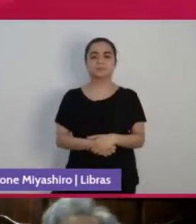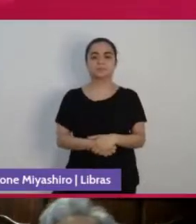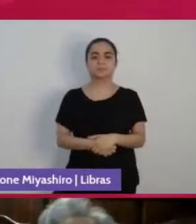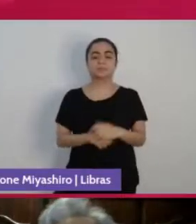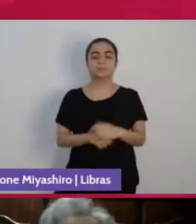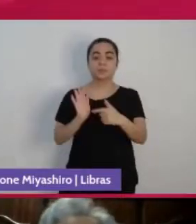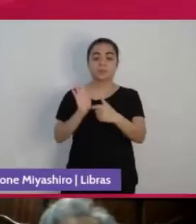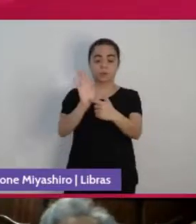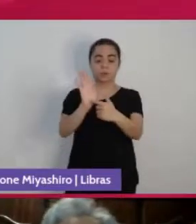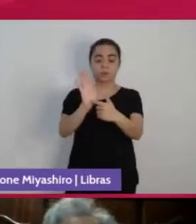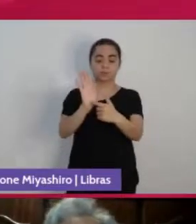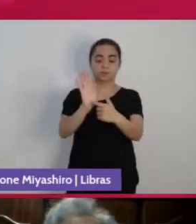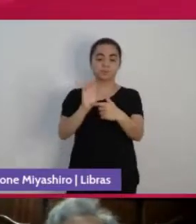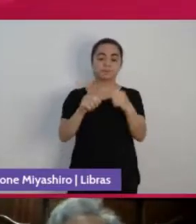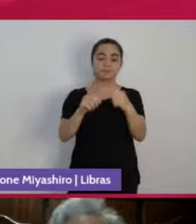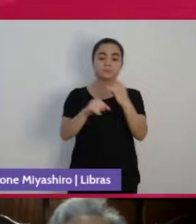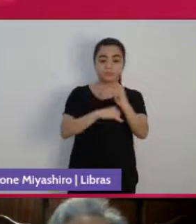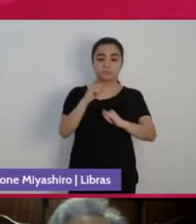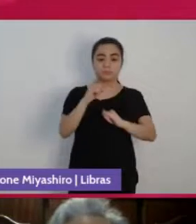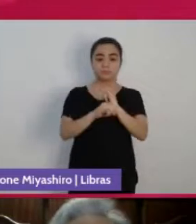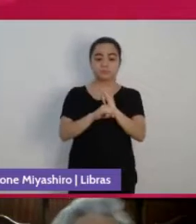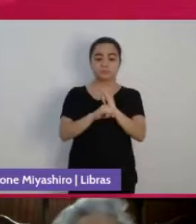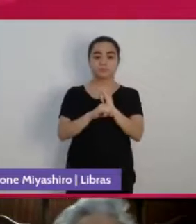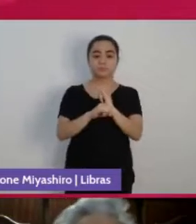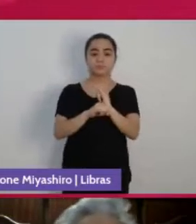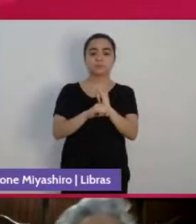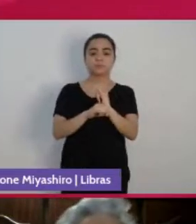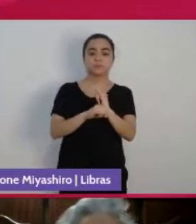peguei da internet, gente. Isso daqui